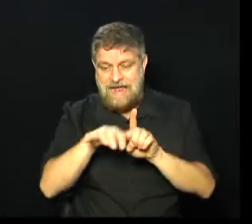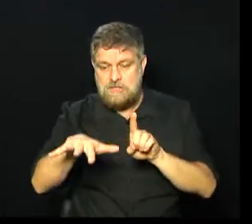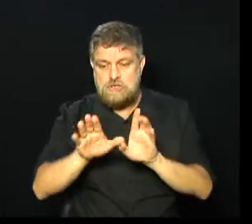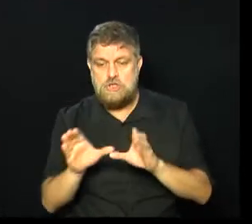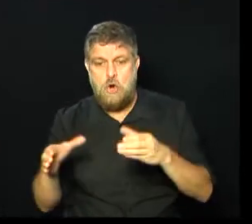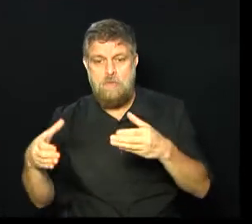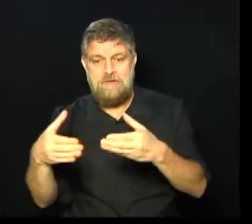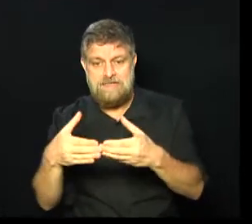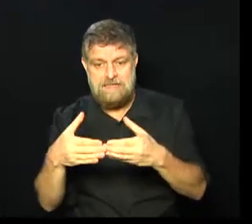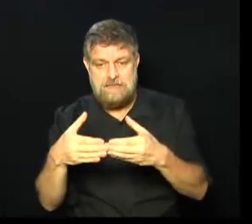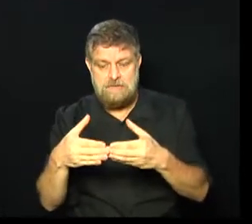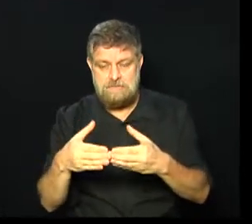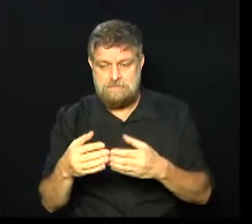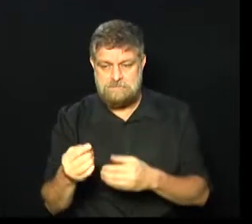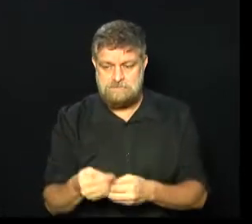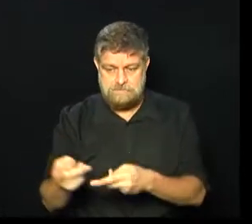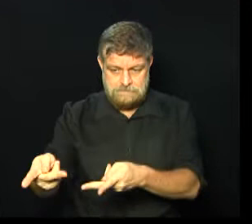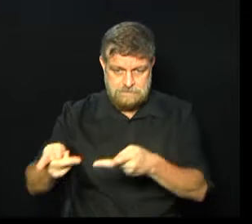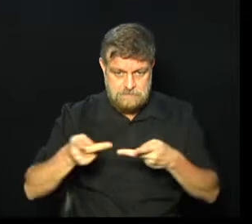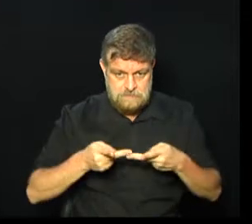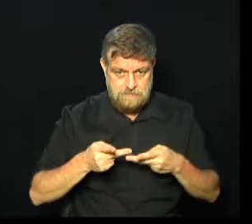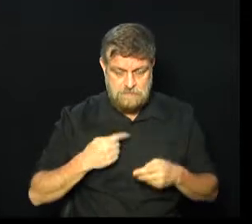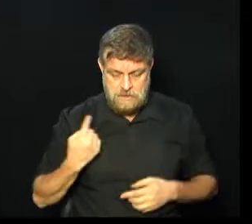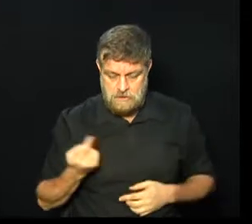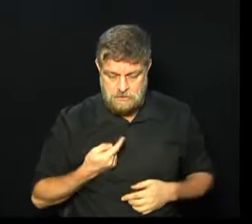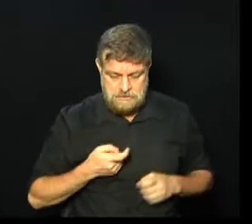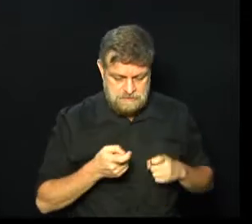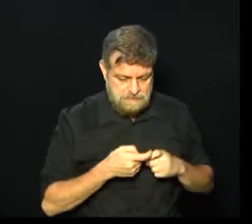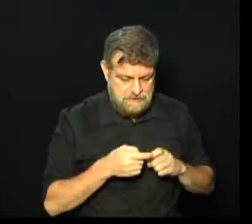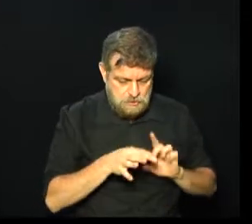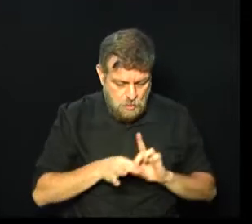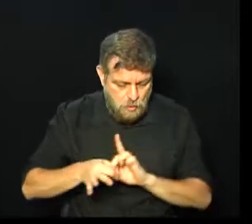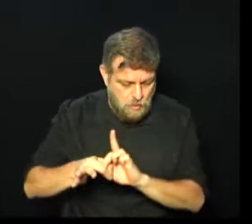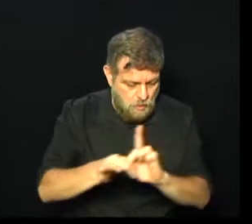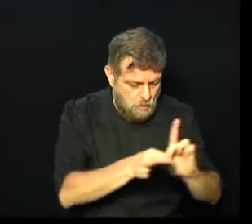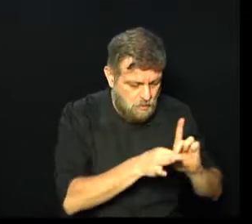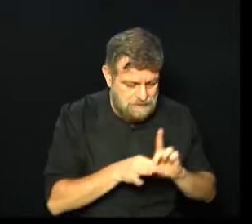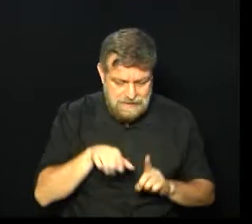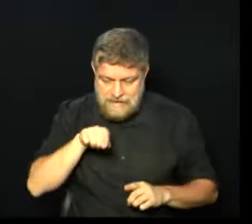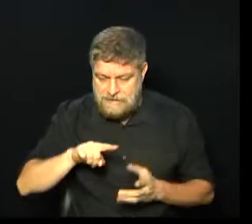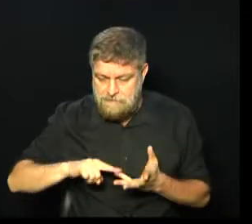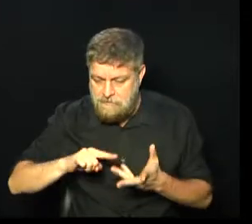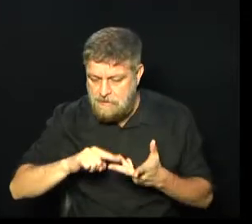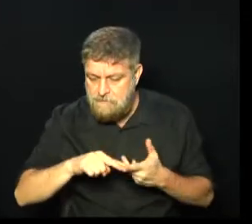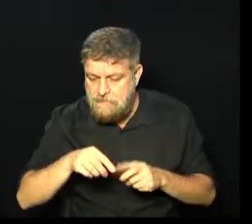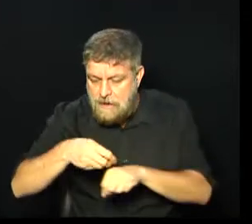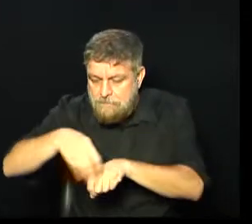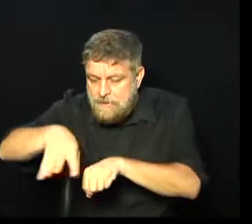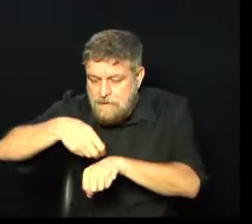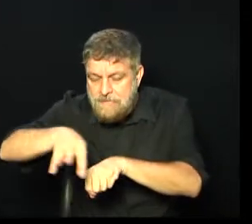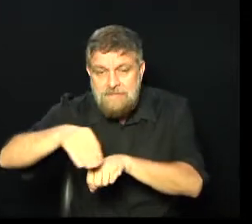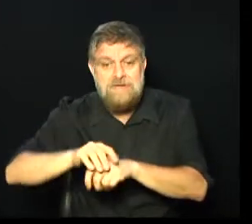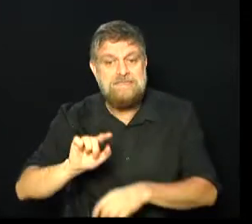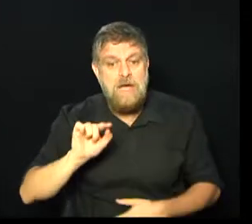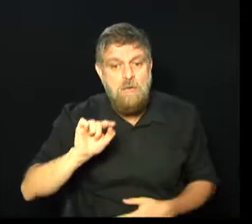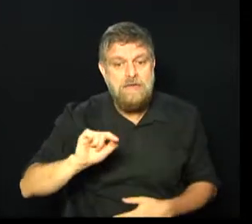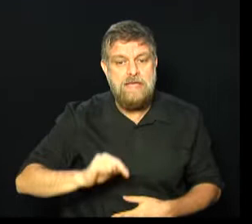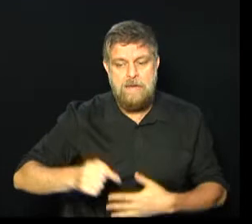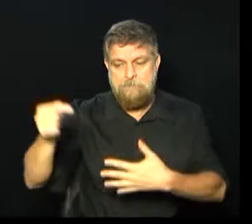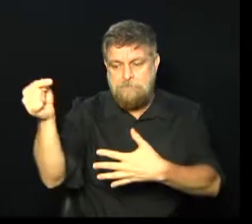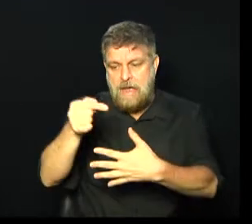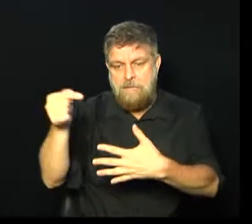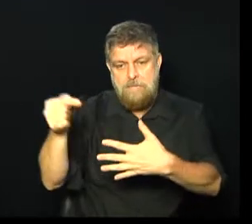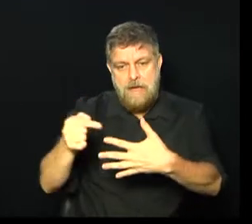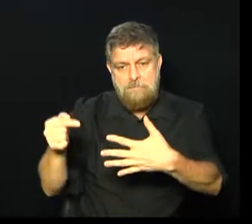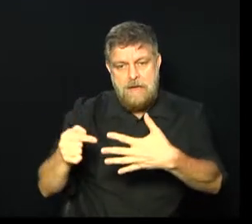para trazer eles para o nosso lado, do médico, para entender o que ele precisa passar para a população, quem que ele